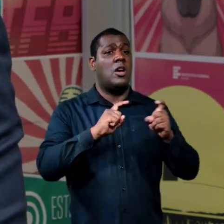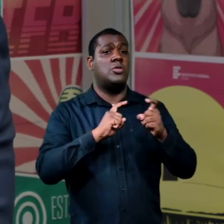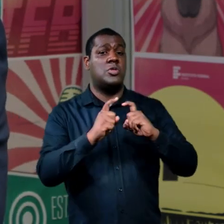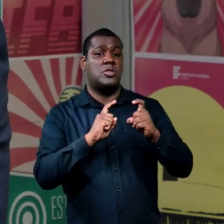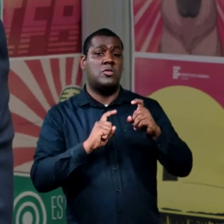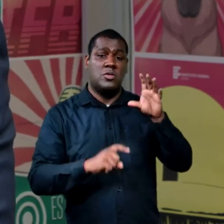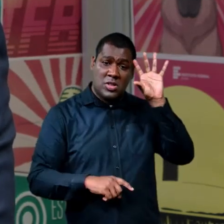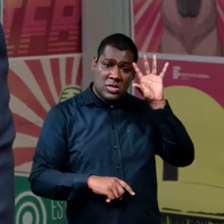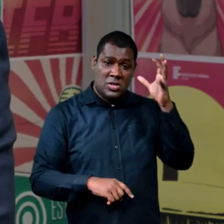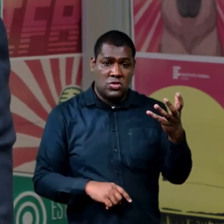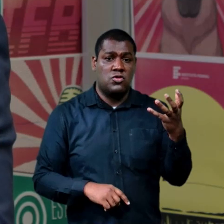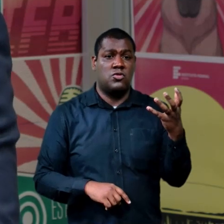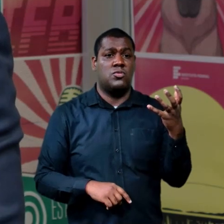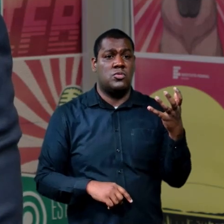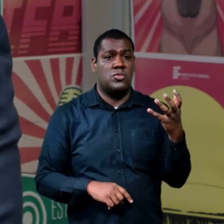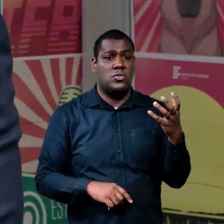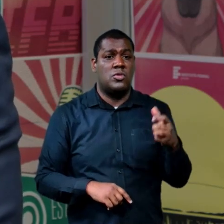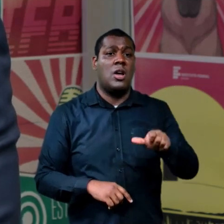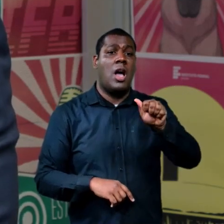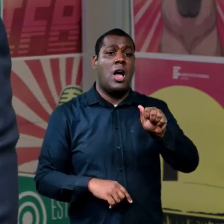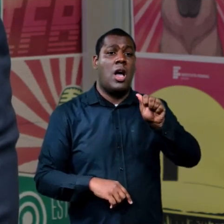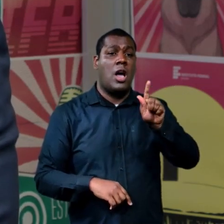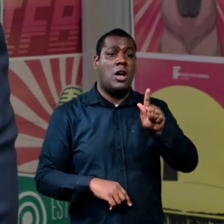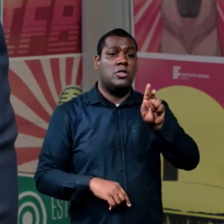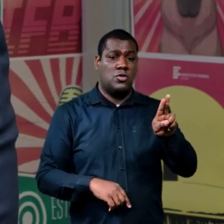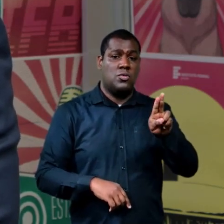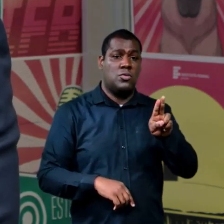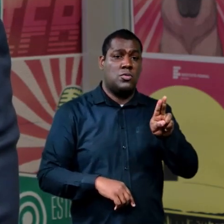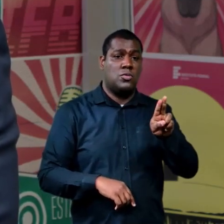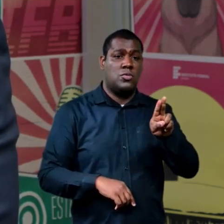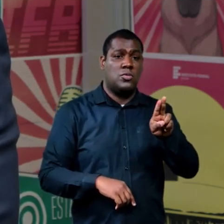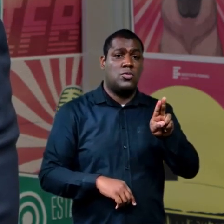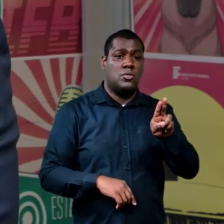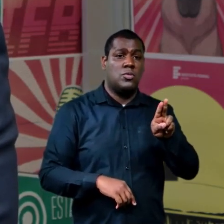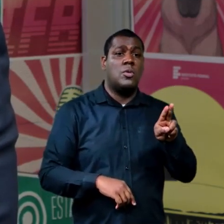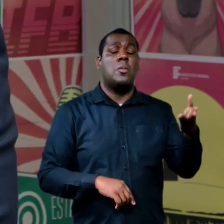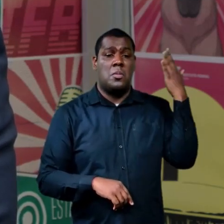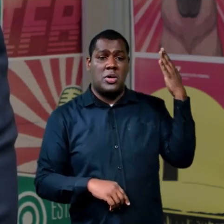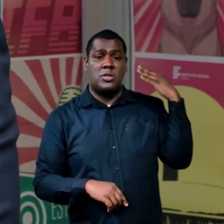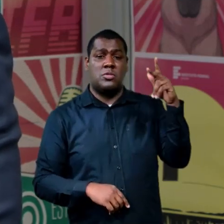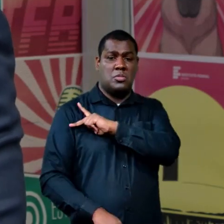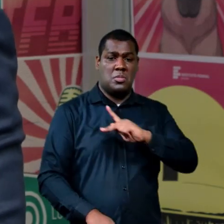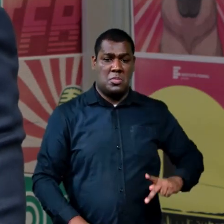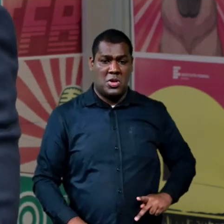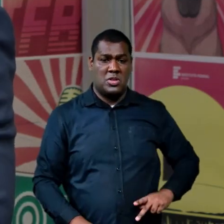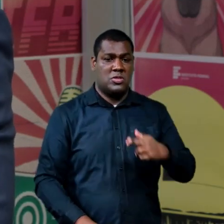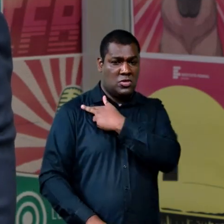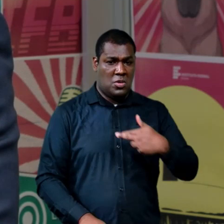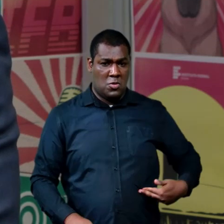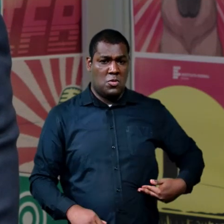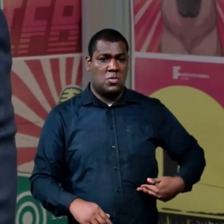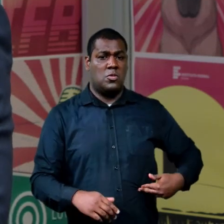definiu isso por um parecer vinculante da Advocacia Geral da União, aprovado pelo presidente da República. Quer dizer, ele